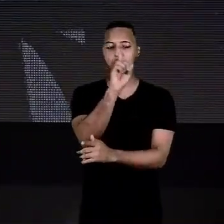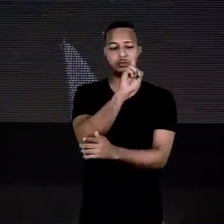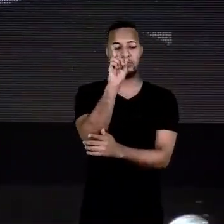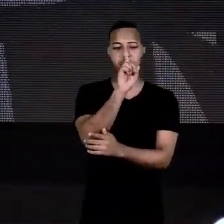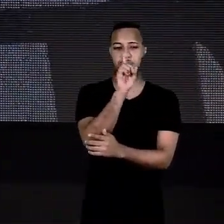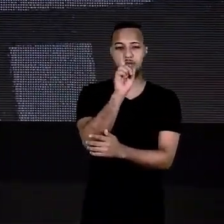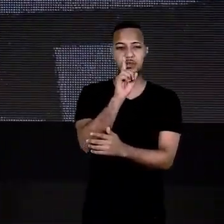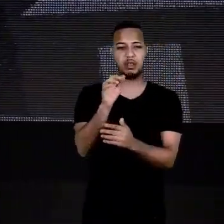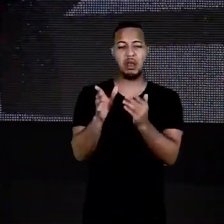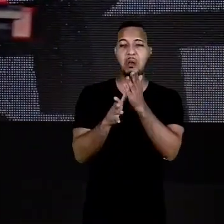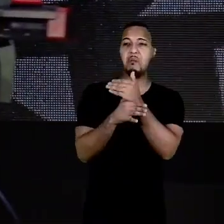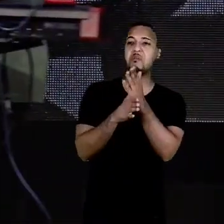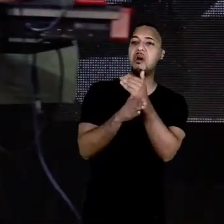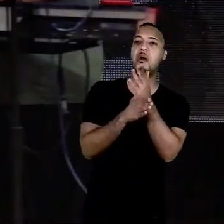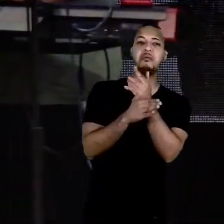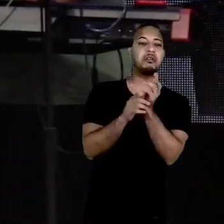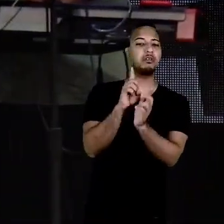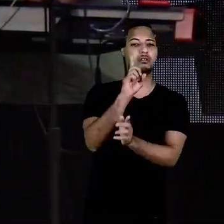distraído,